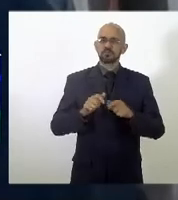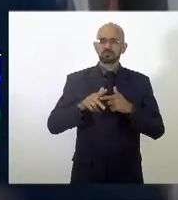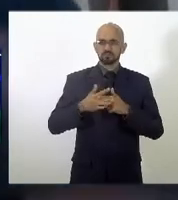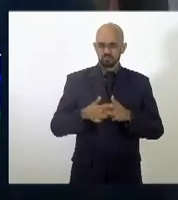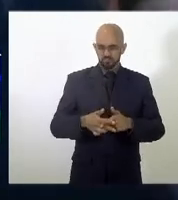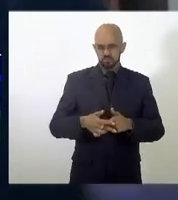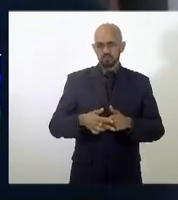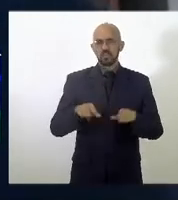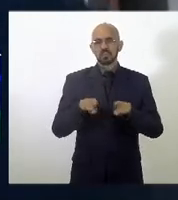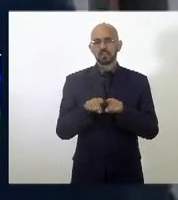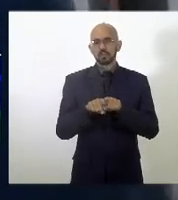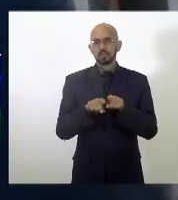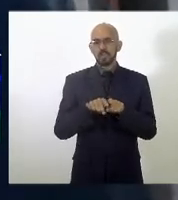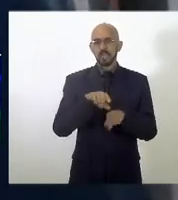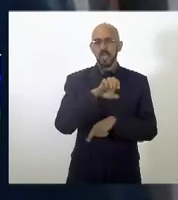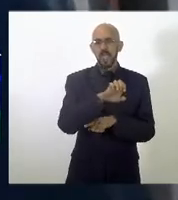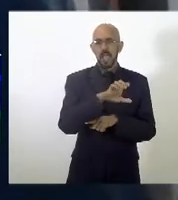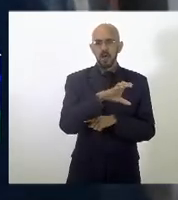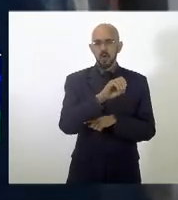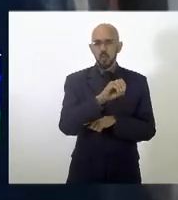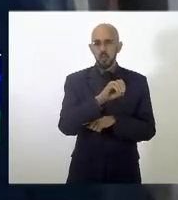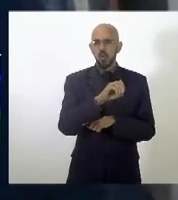Ecobuffet, de reaproveitamento